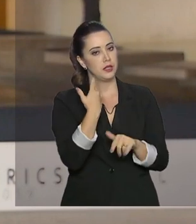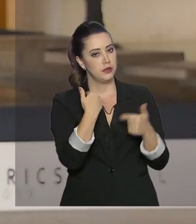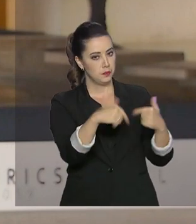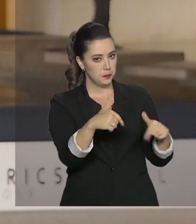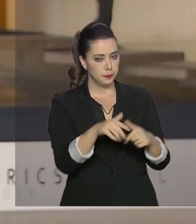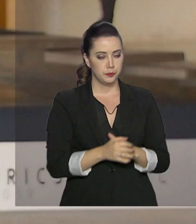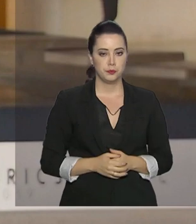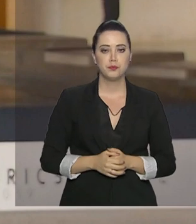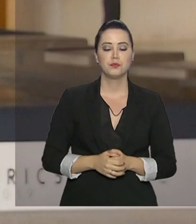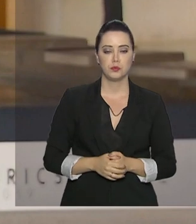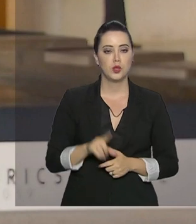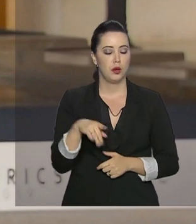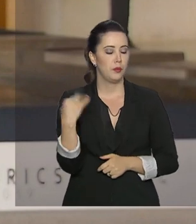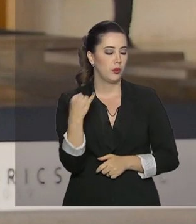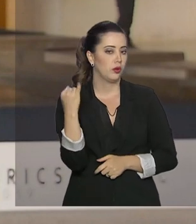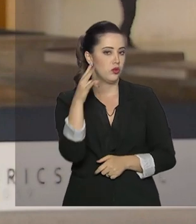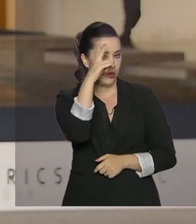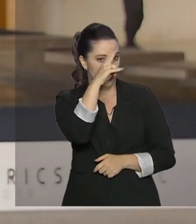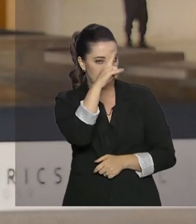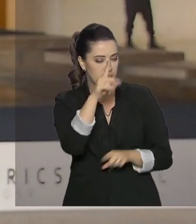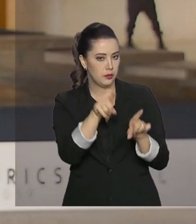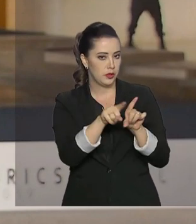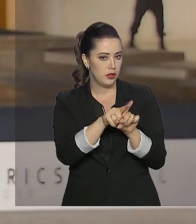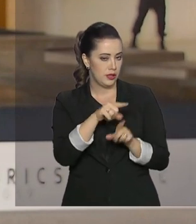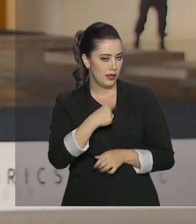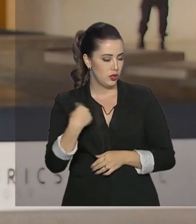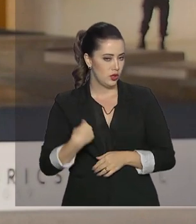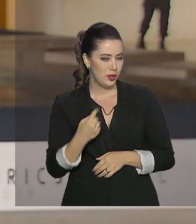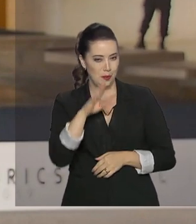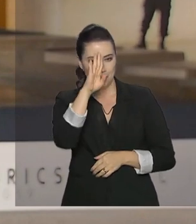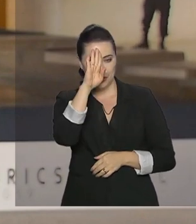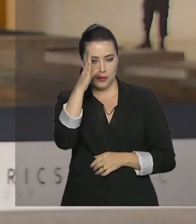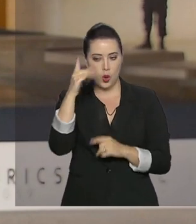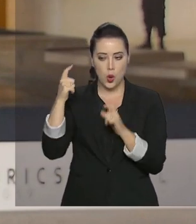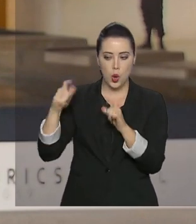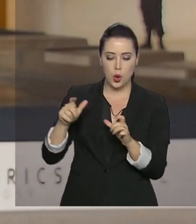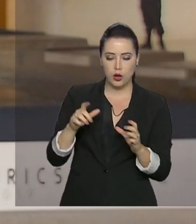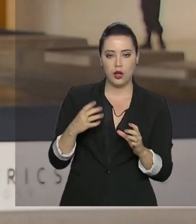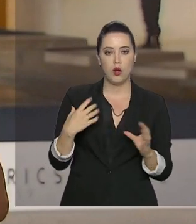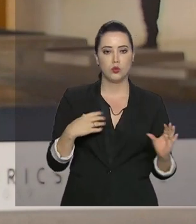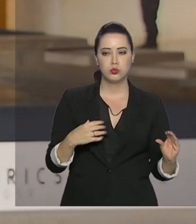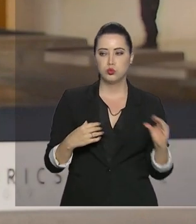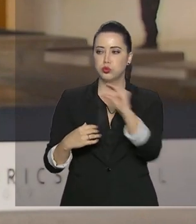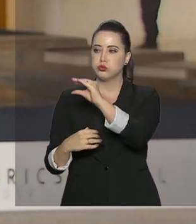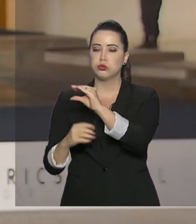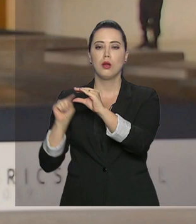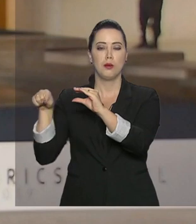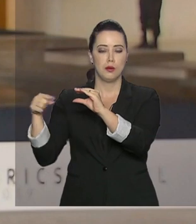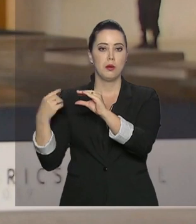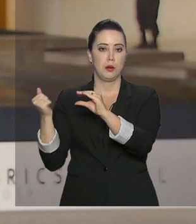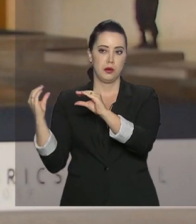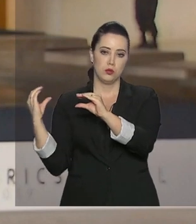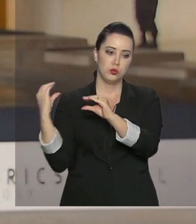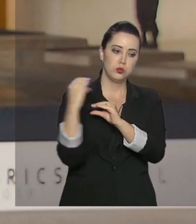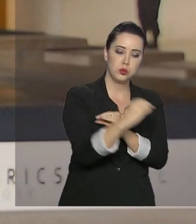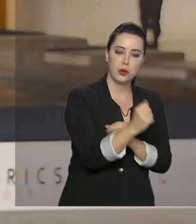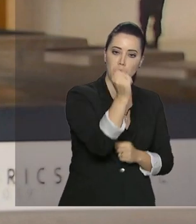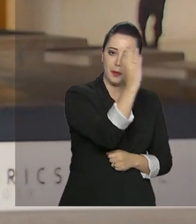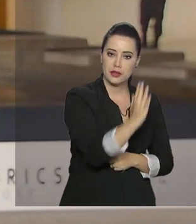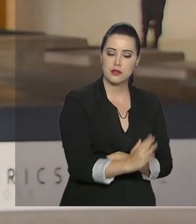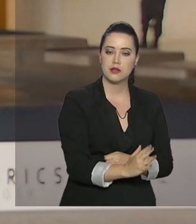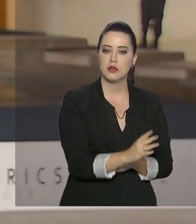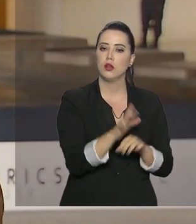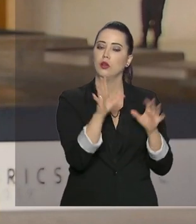empregos vale lembrar que a china é uma das principais origens de investimentos estrangeiros diretos no brasil com destaque